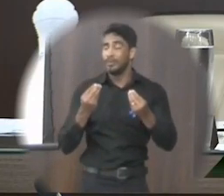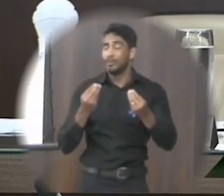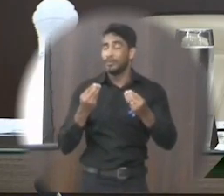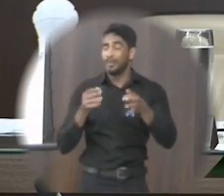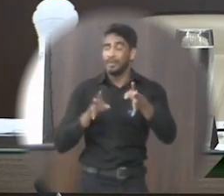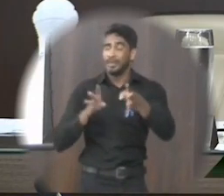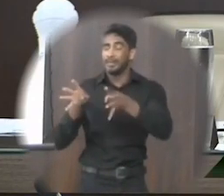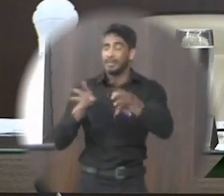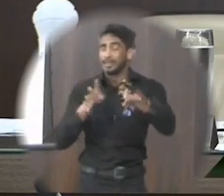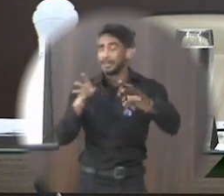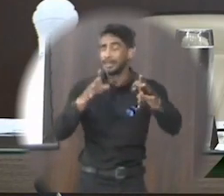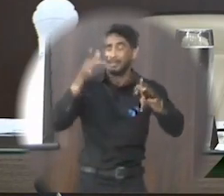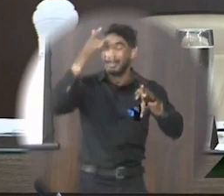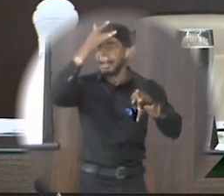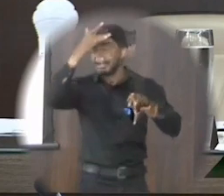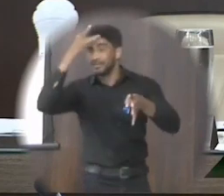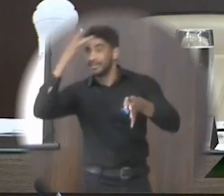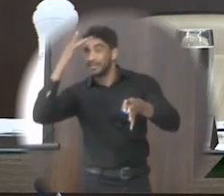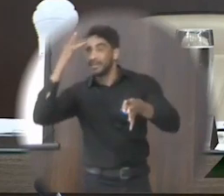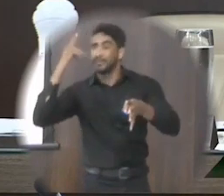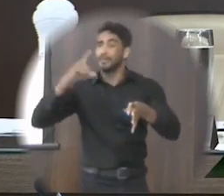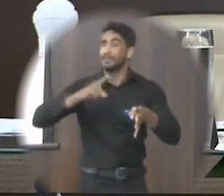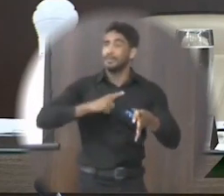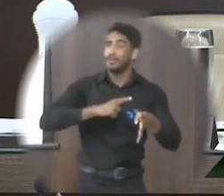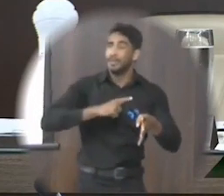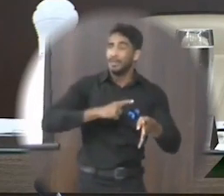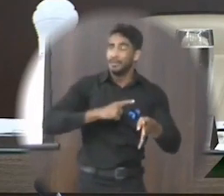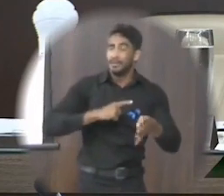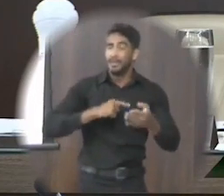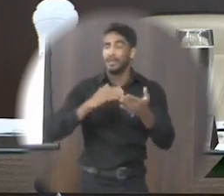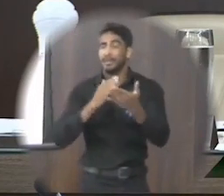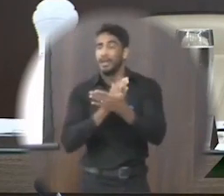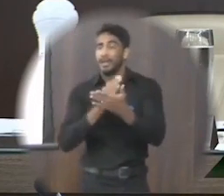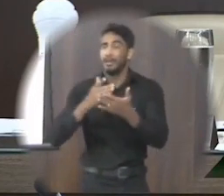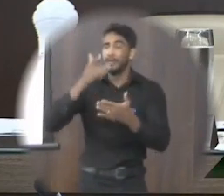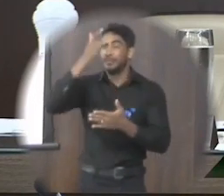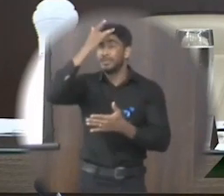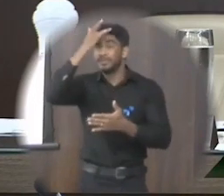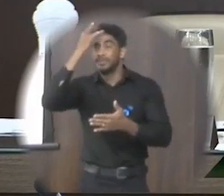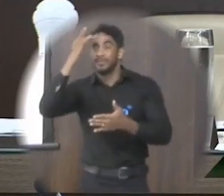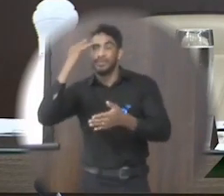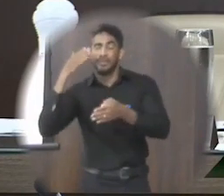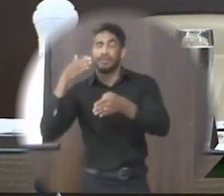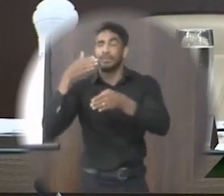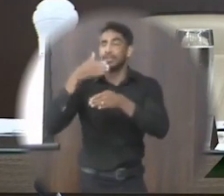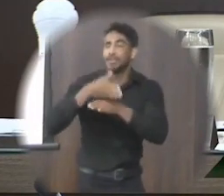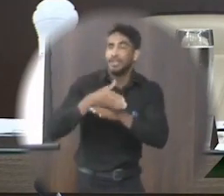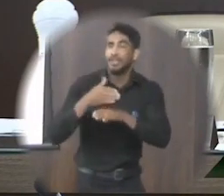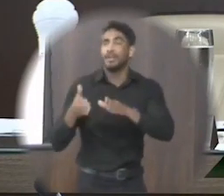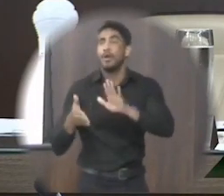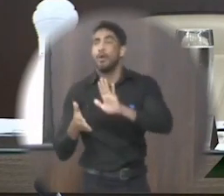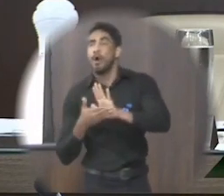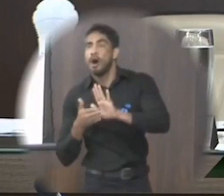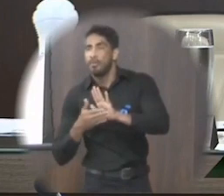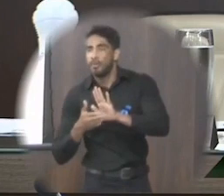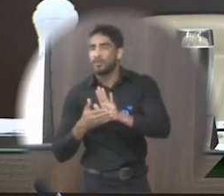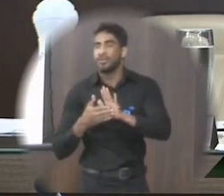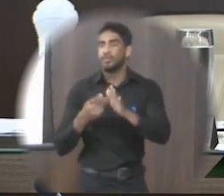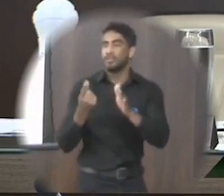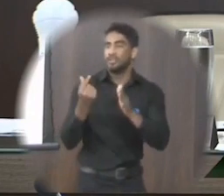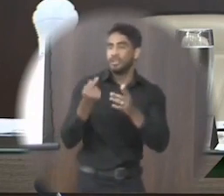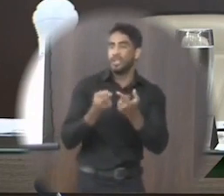né, que os idosos têm, algumas pessoas que às vezes aparecem propondo alguns